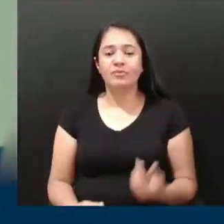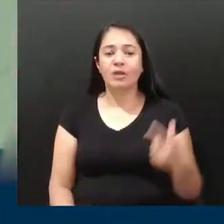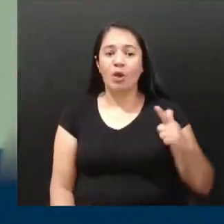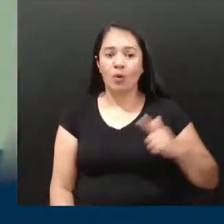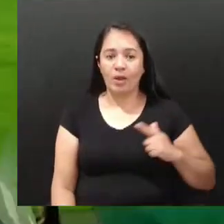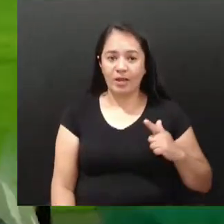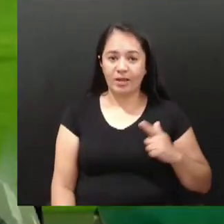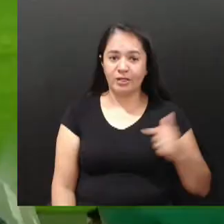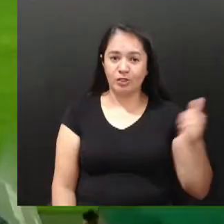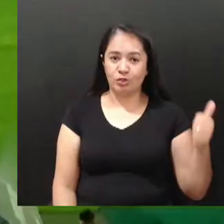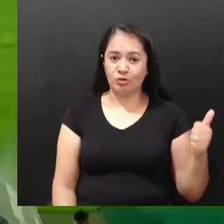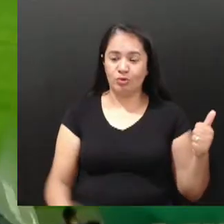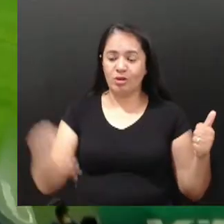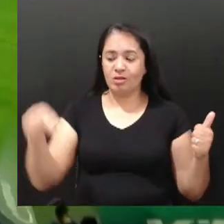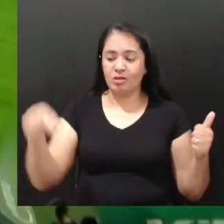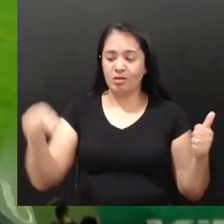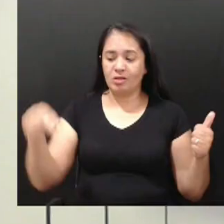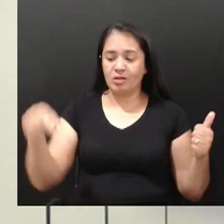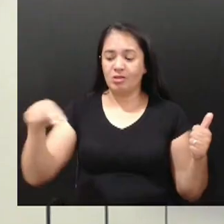também 1.